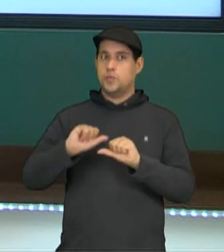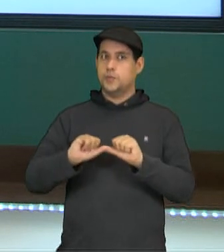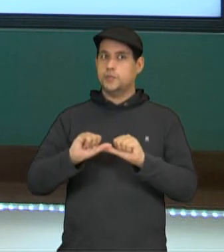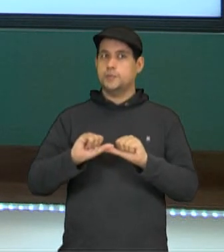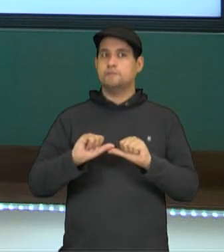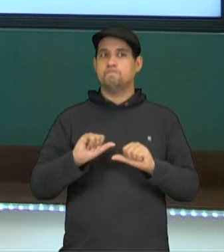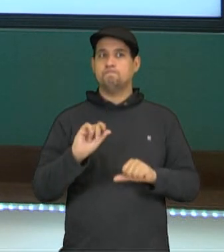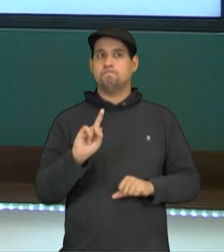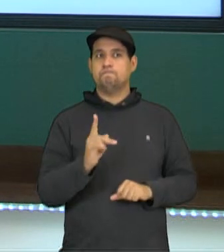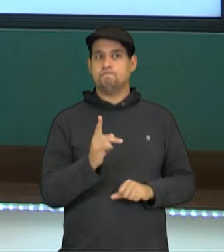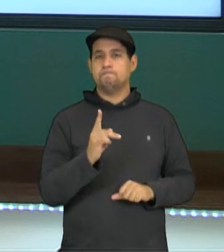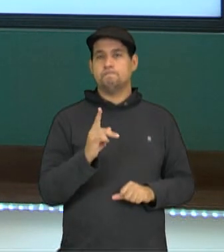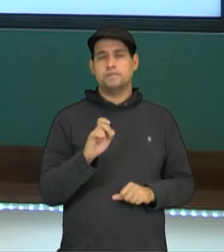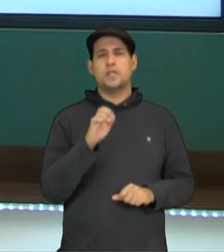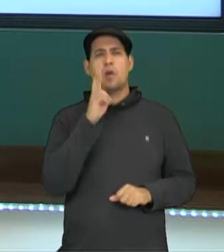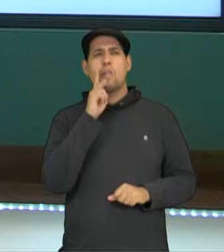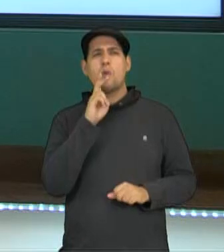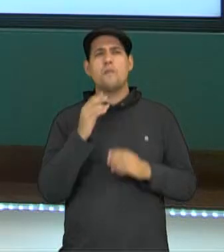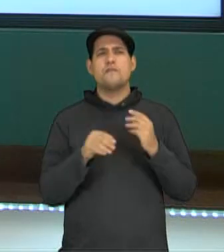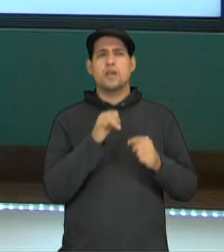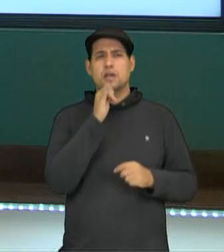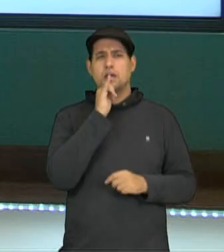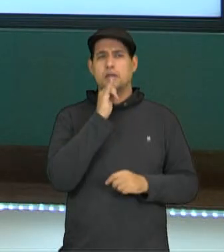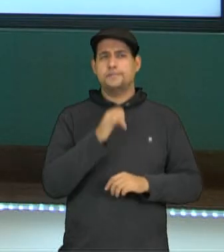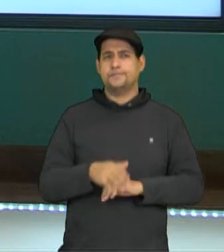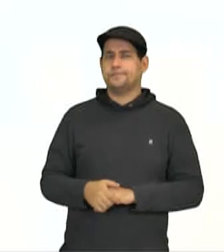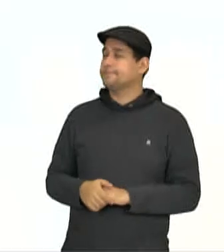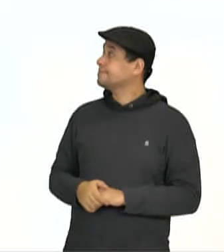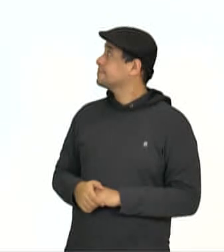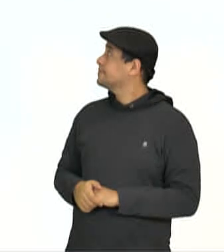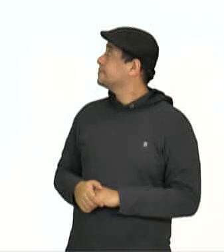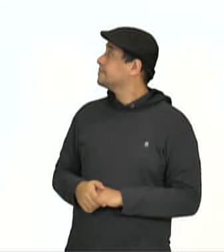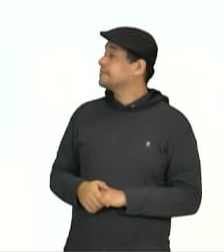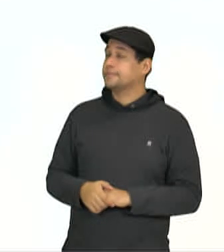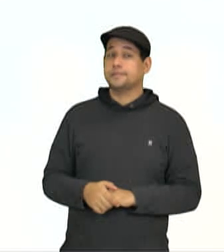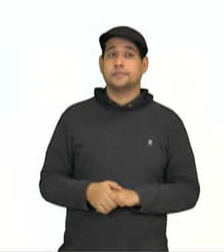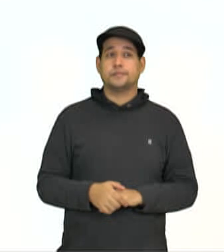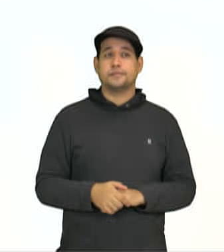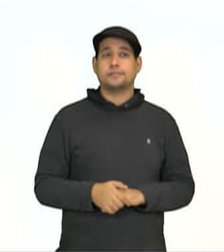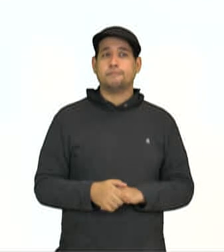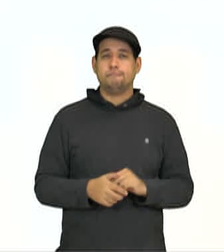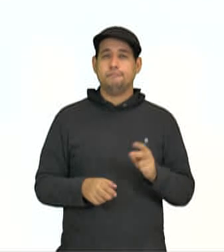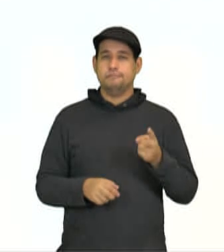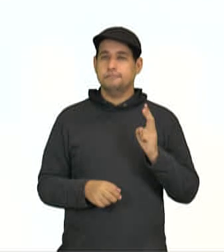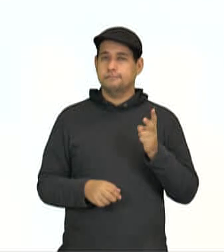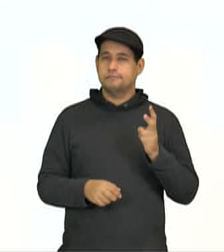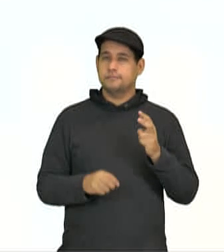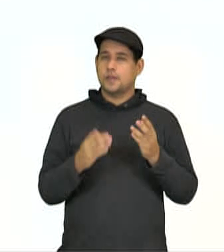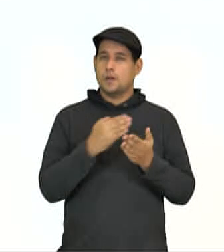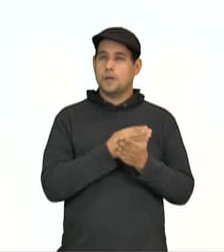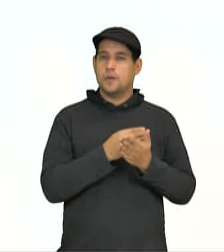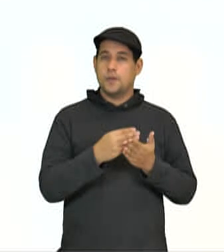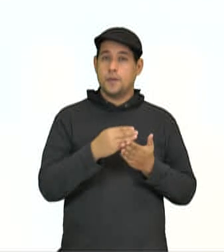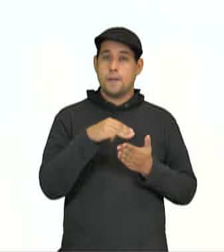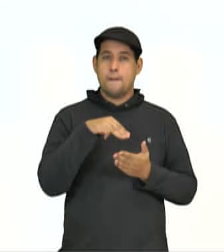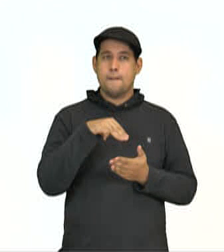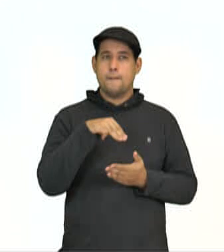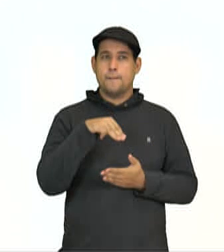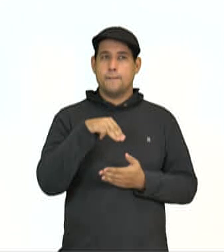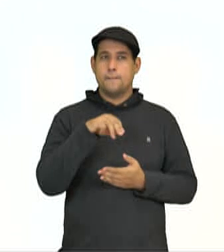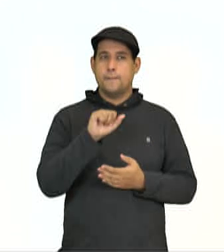masculino, né? Então vamos ver como é que fica aqui, olha. Mike told me, então é muito comum a gente começar aqui com o verbo told